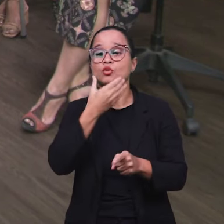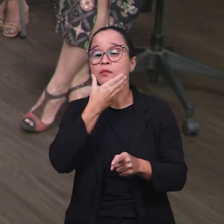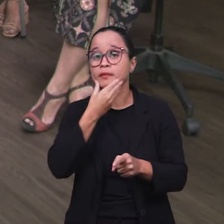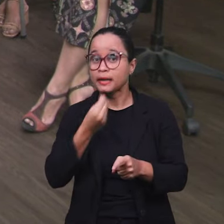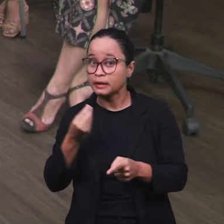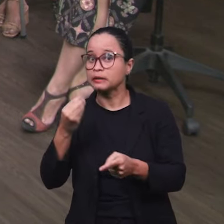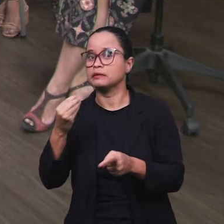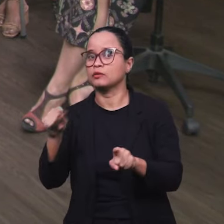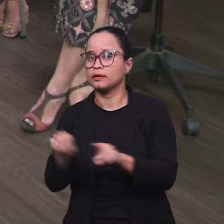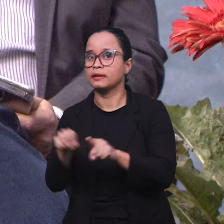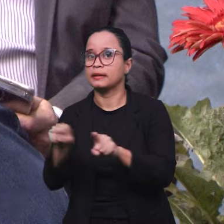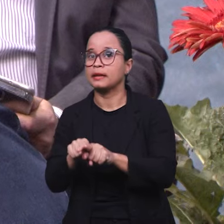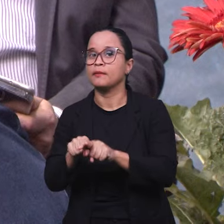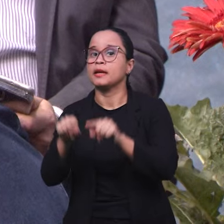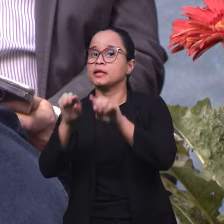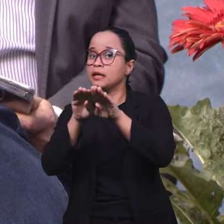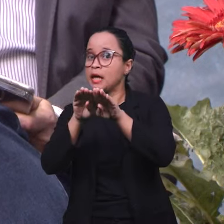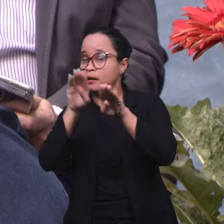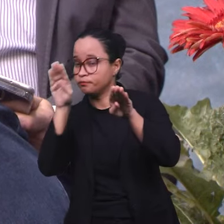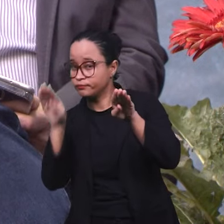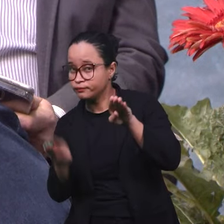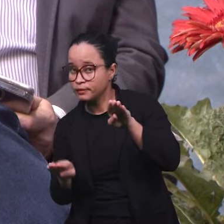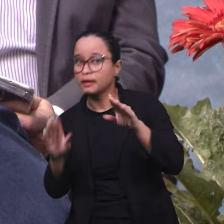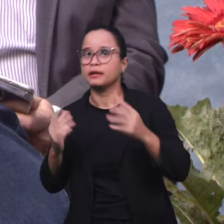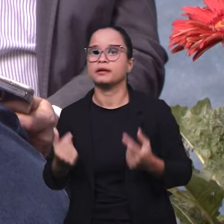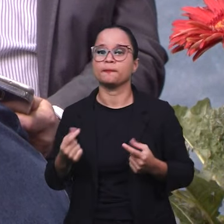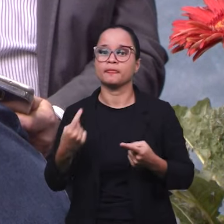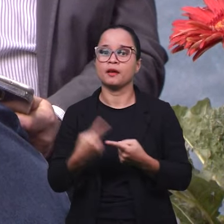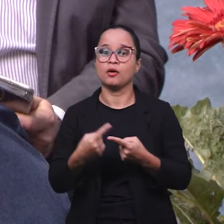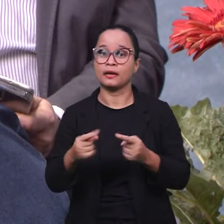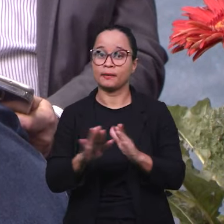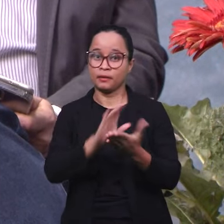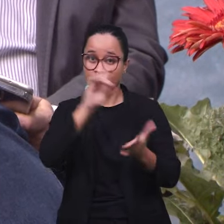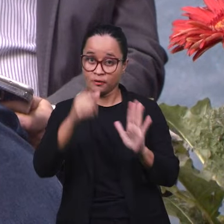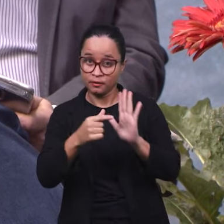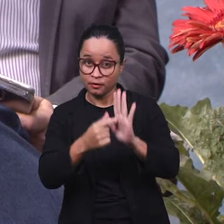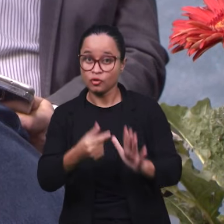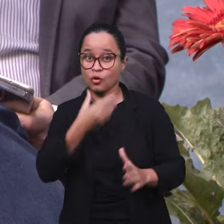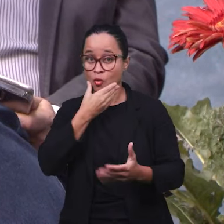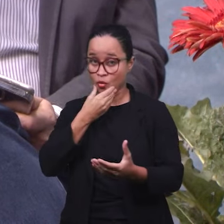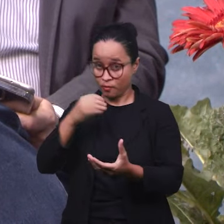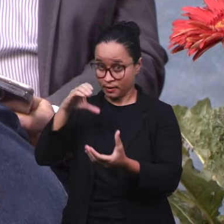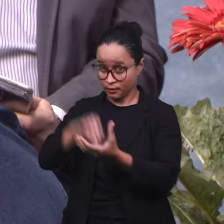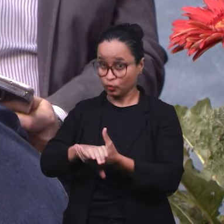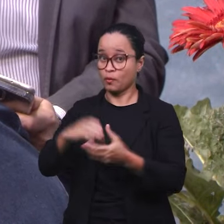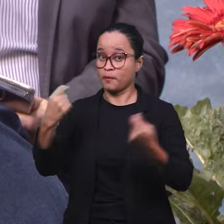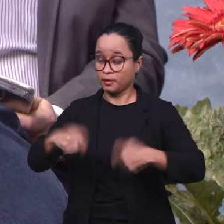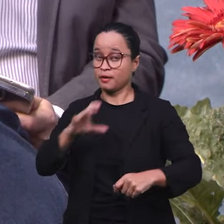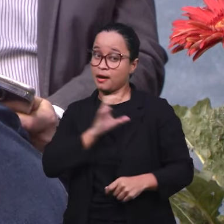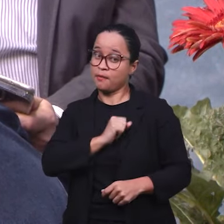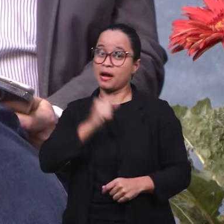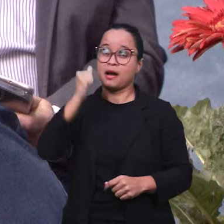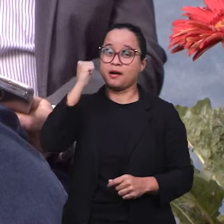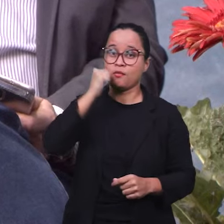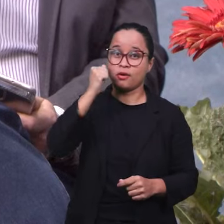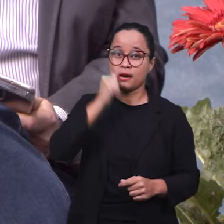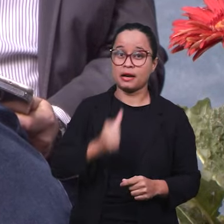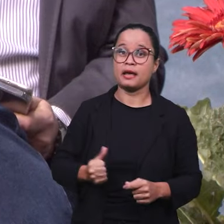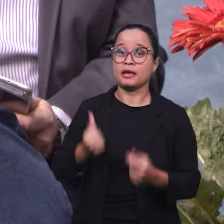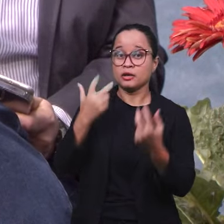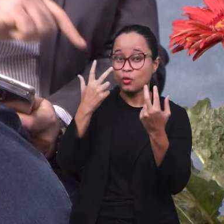submissão do marido também, porque na medida em que a palavra define que o marido deve amar a mulher como Cristo amou a igreja, ele está submisso